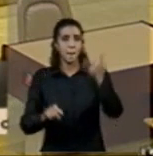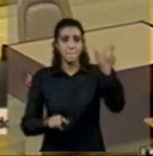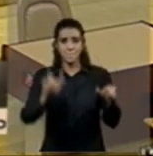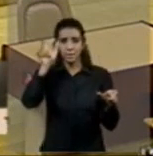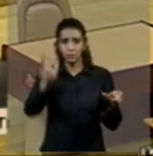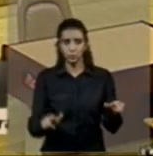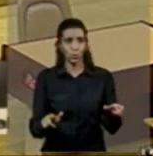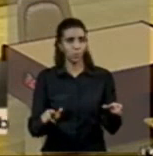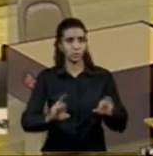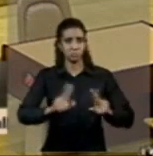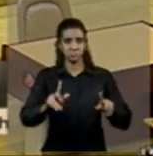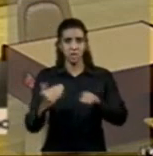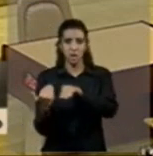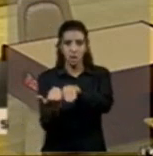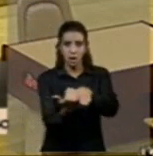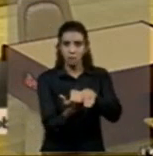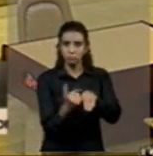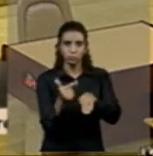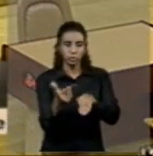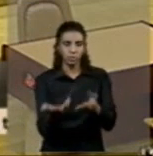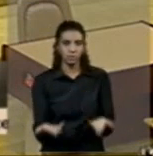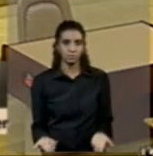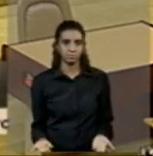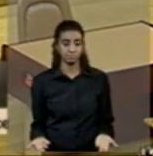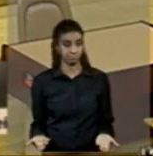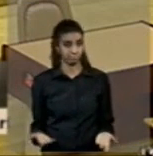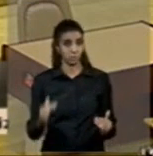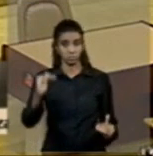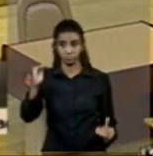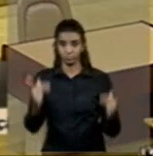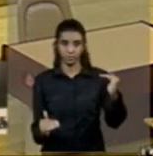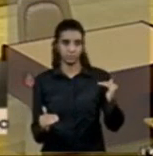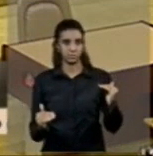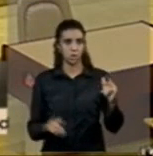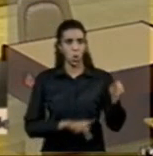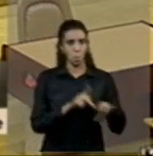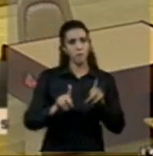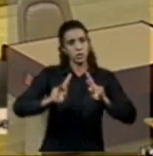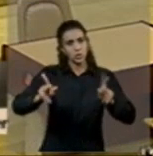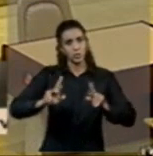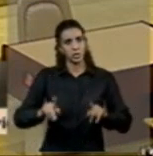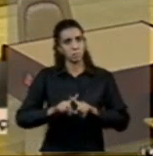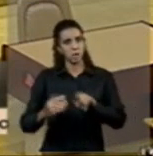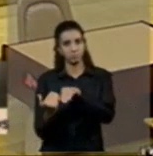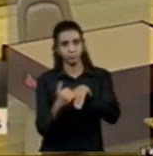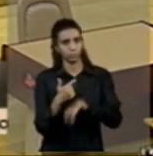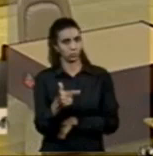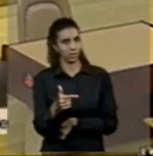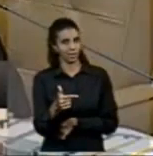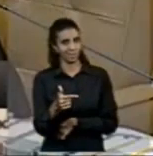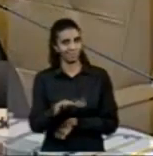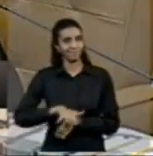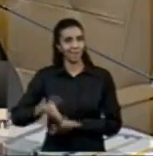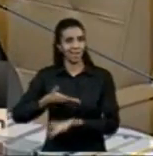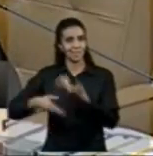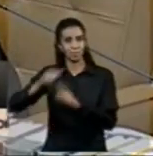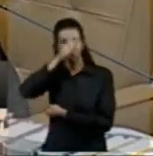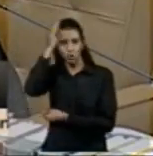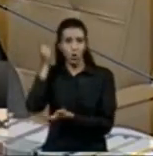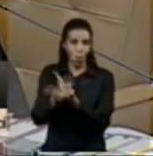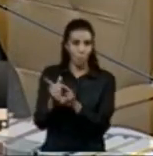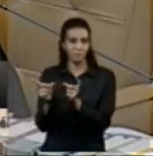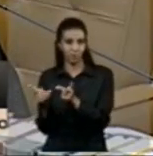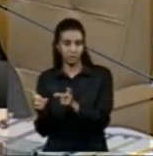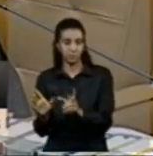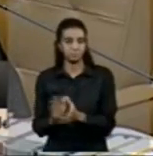desiguais, partindo justamente da desigualdade substancial entre os polos da relação consumerista. A liberdade de as